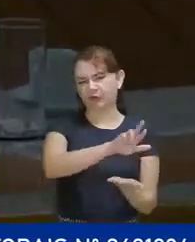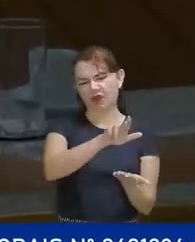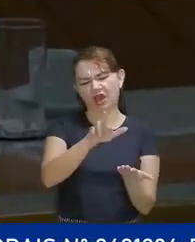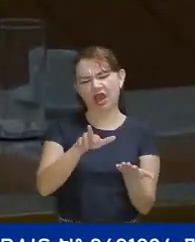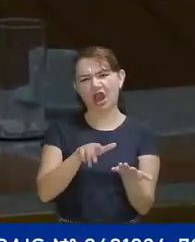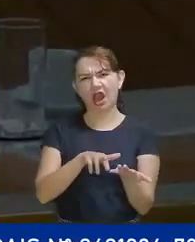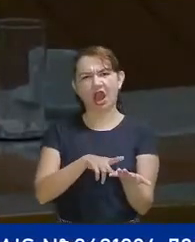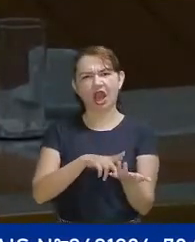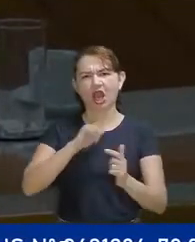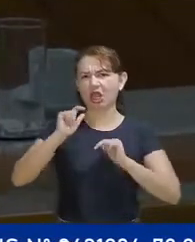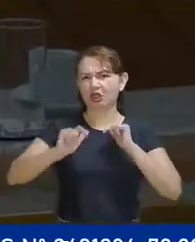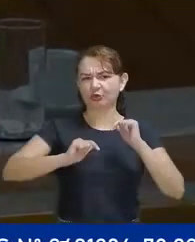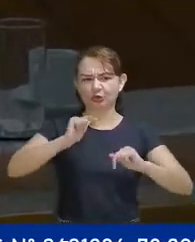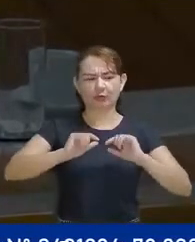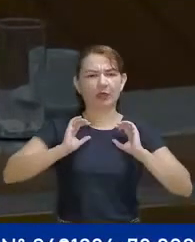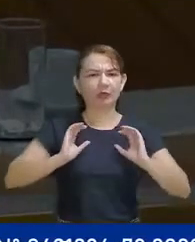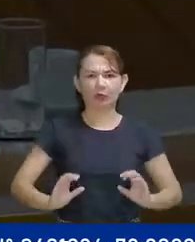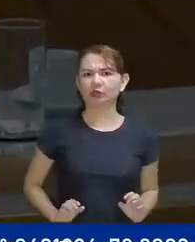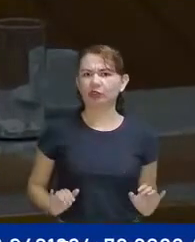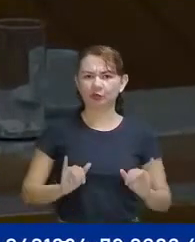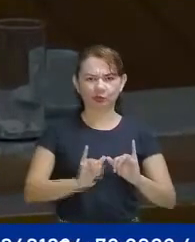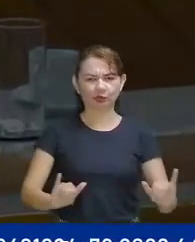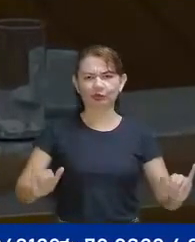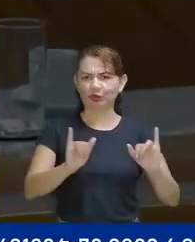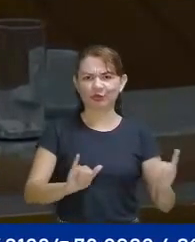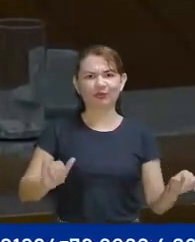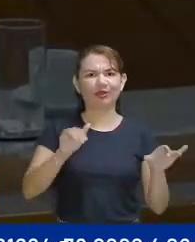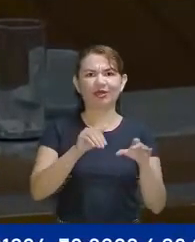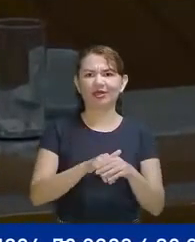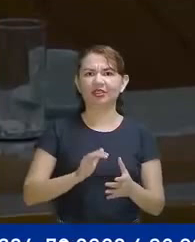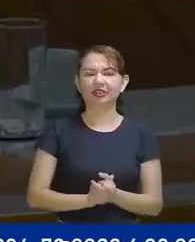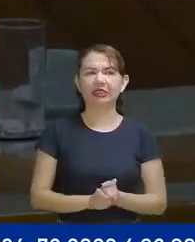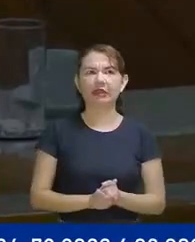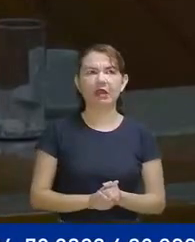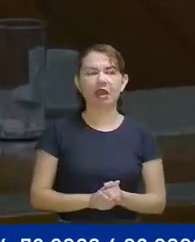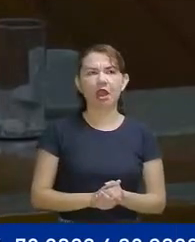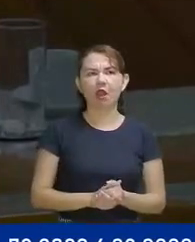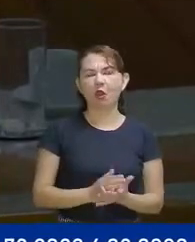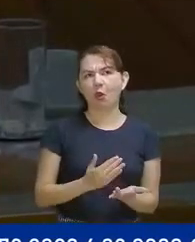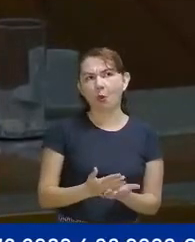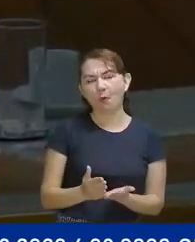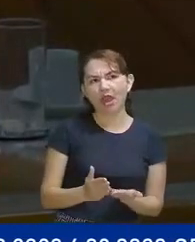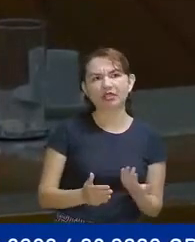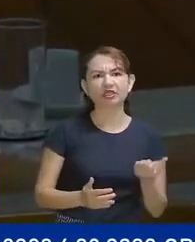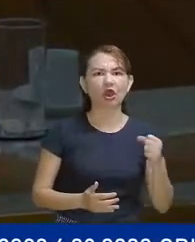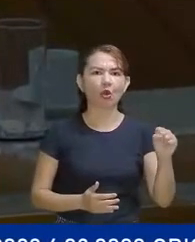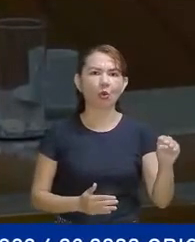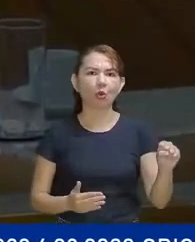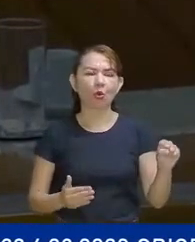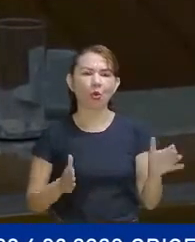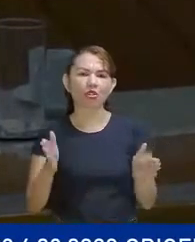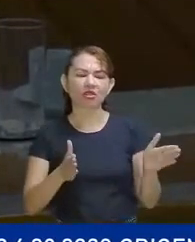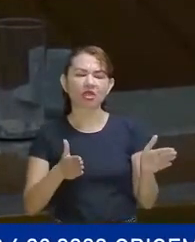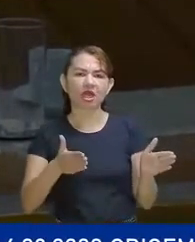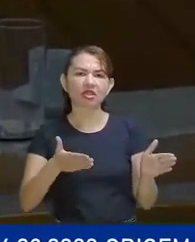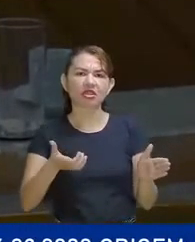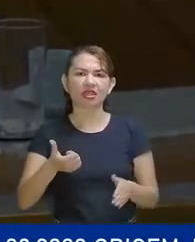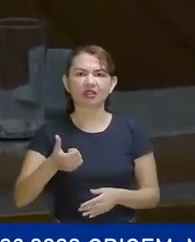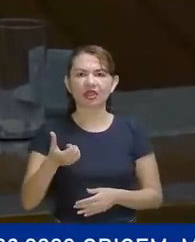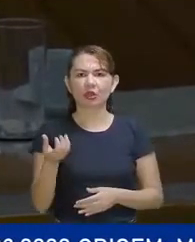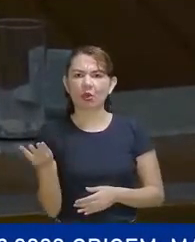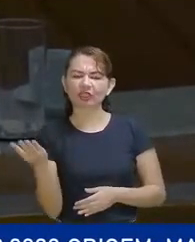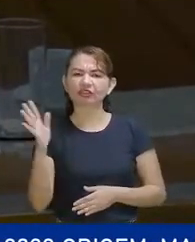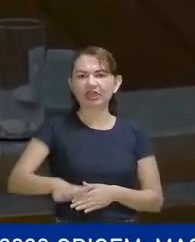tem como detalhar, não, o coordenador de campanha vai ficar trabalhando de 8 até as 16 horas, ele